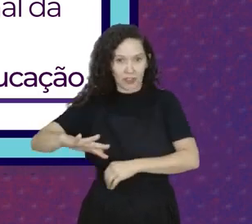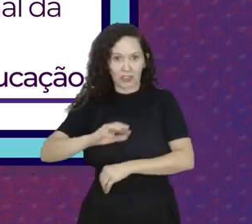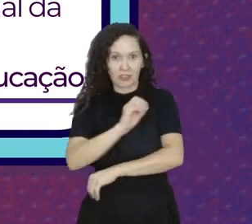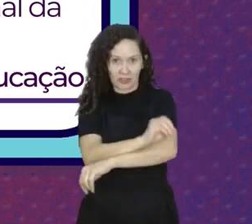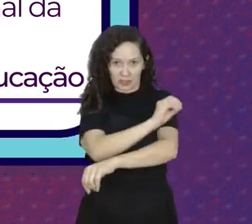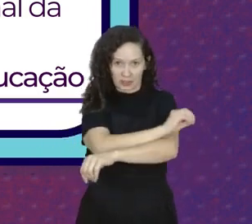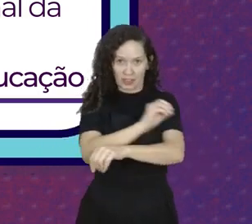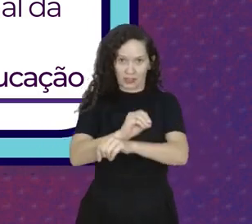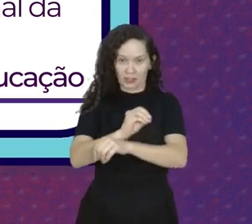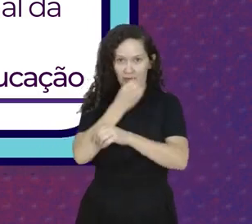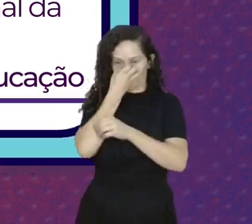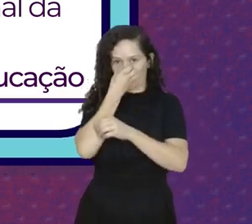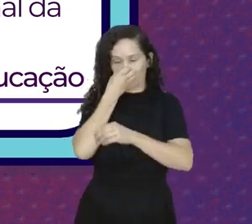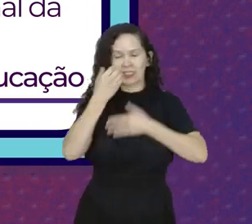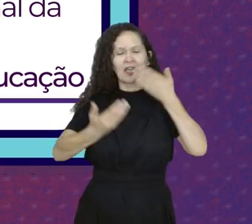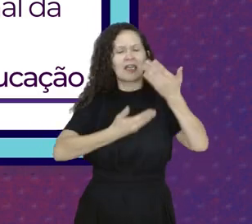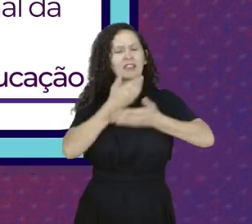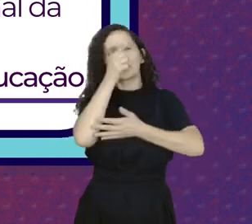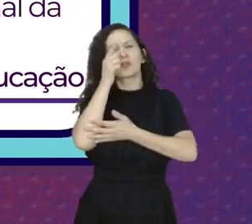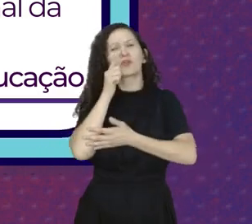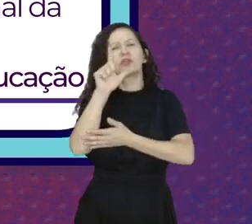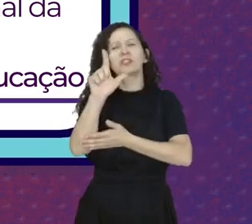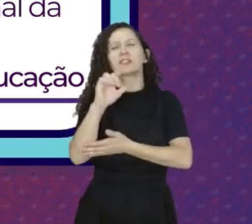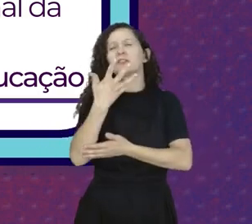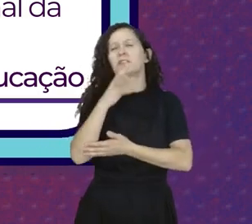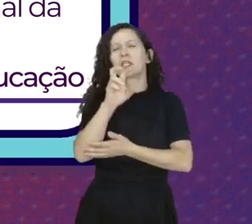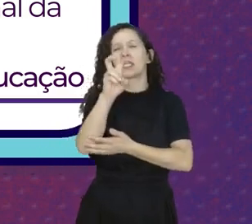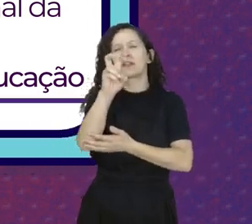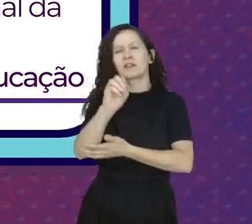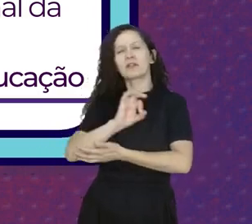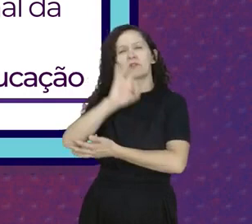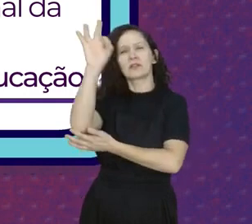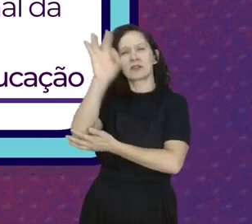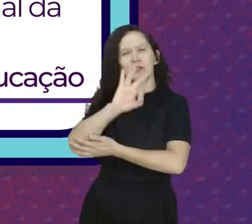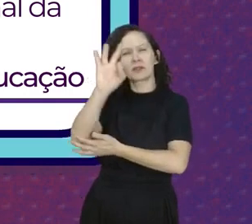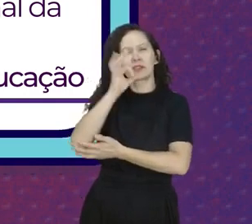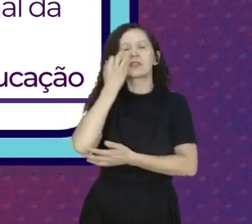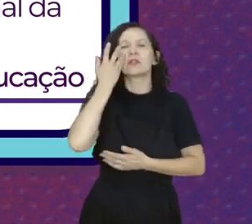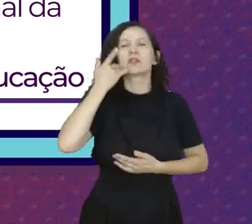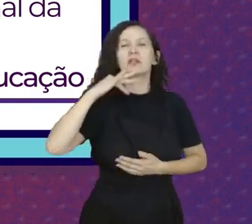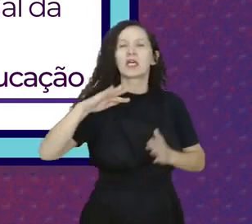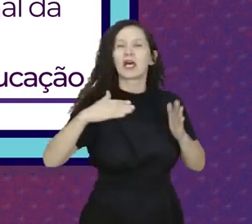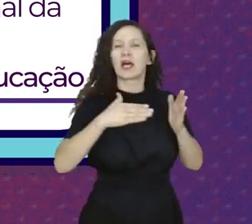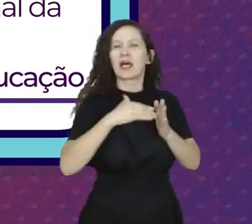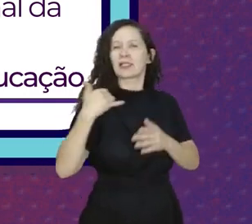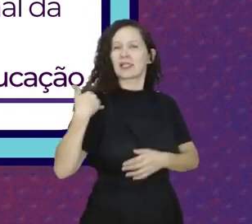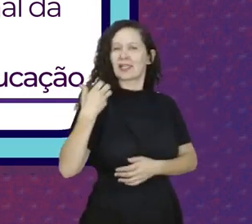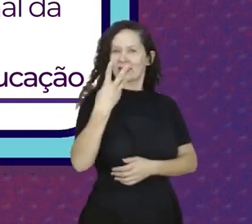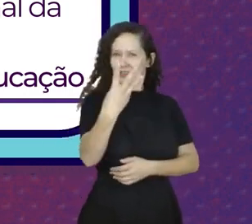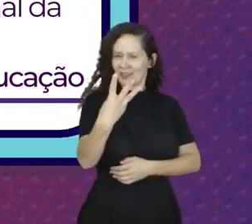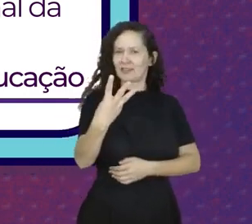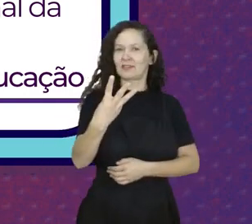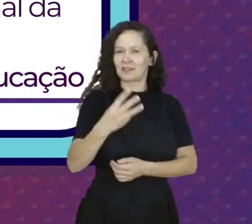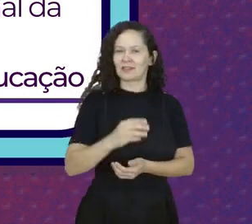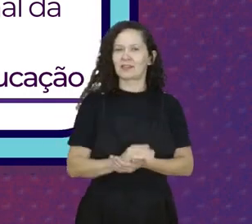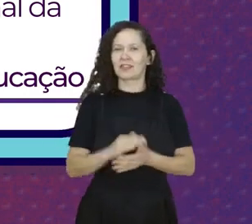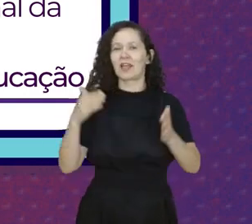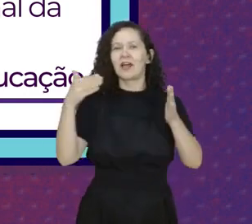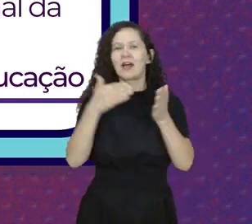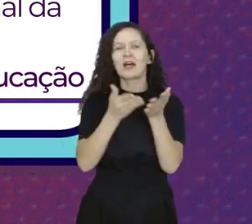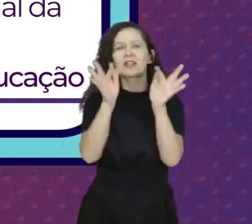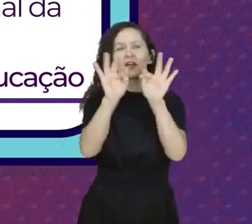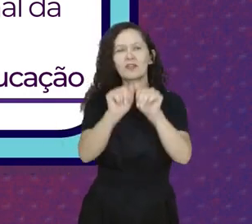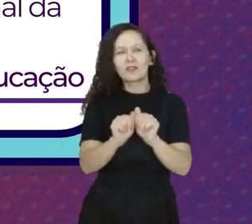de forma a atender, no mínimo, 50% das crianças até 3 anos de idade, até o final